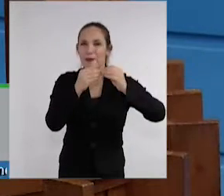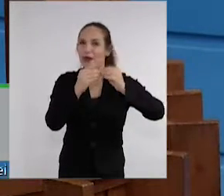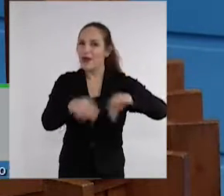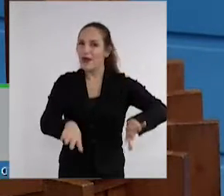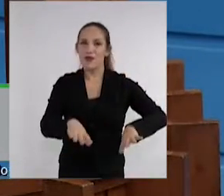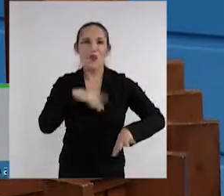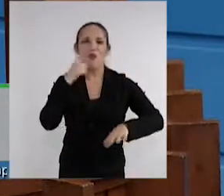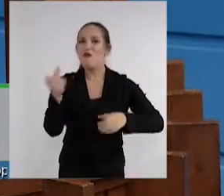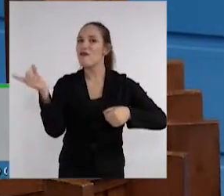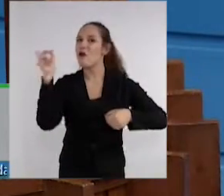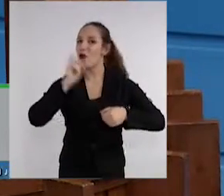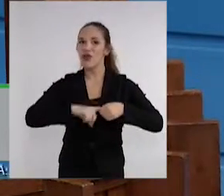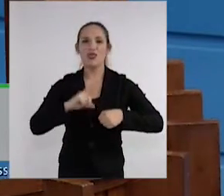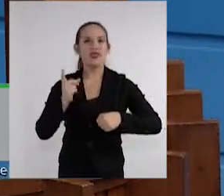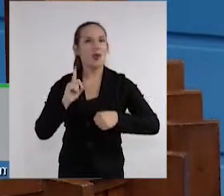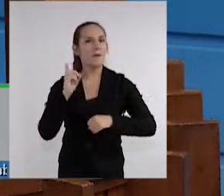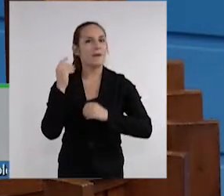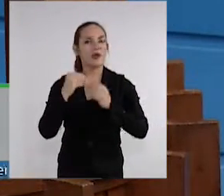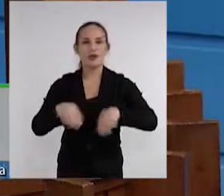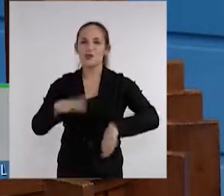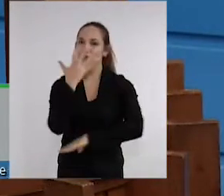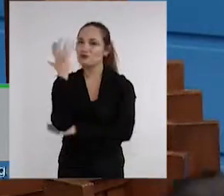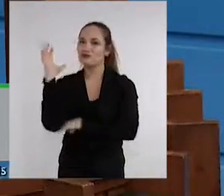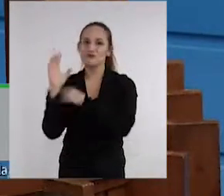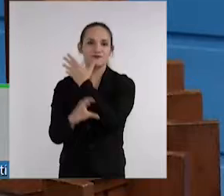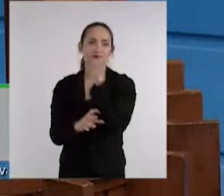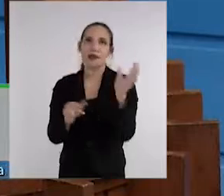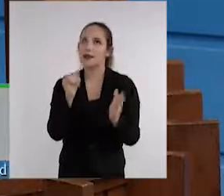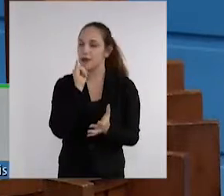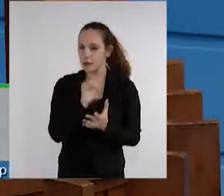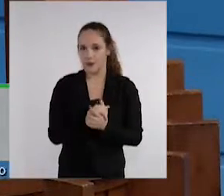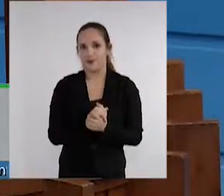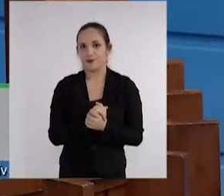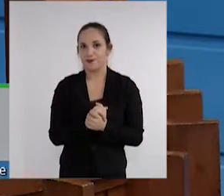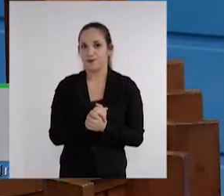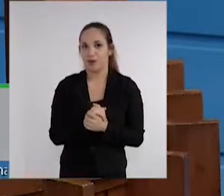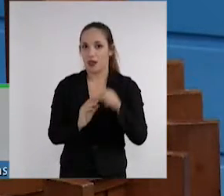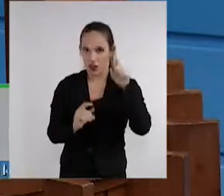irreversíveis causados ao meio ambiente, como, por exemplo,